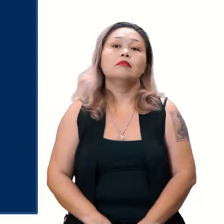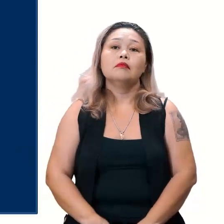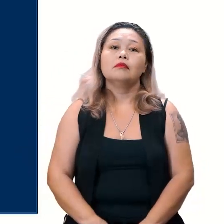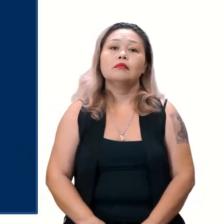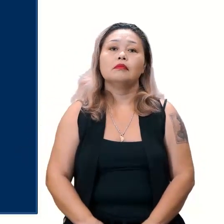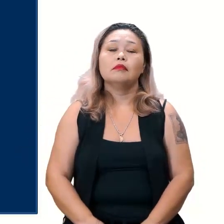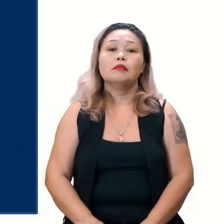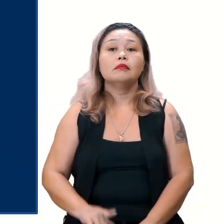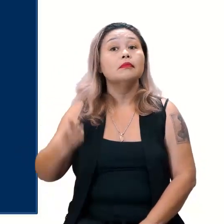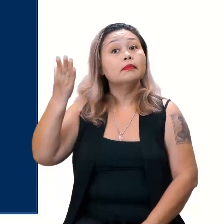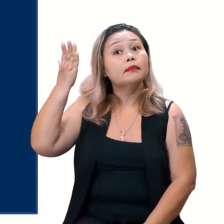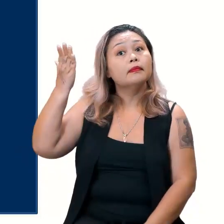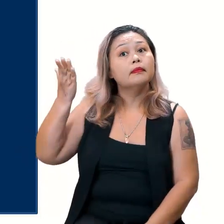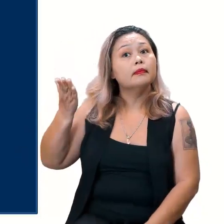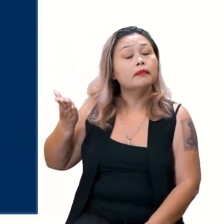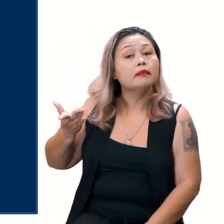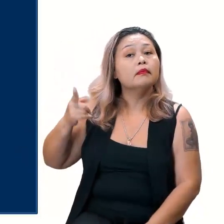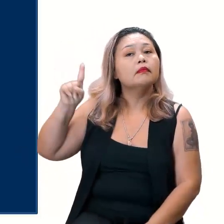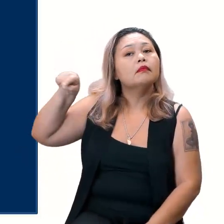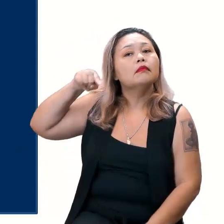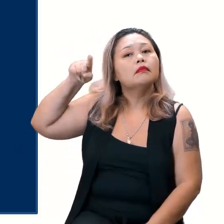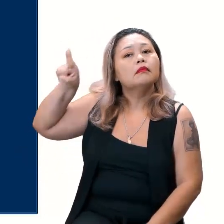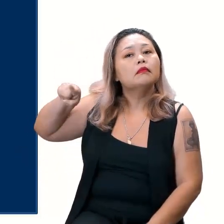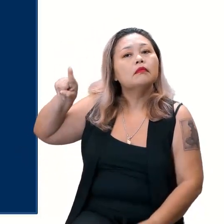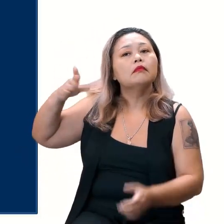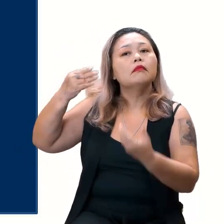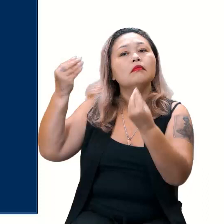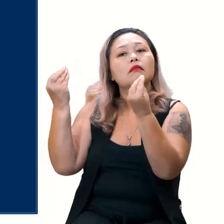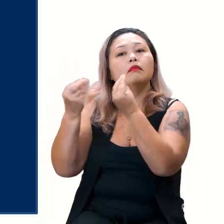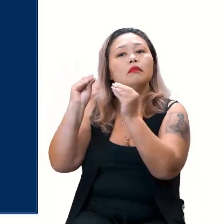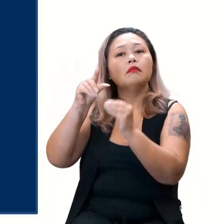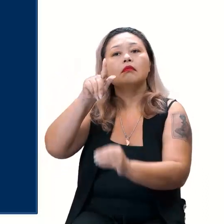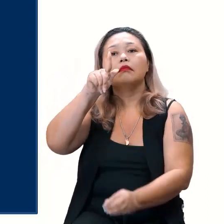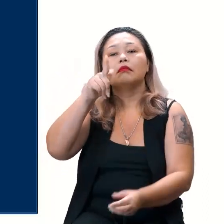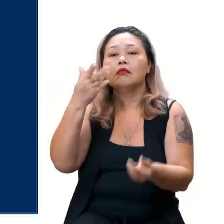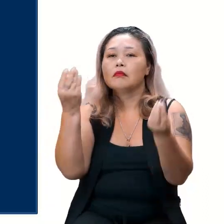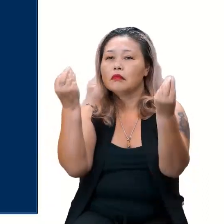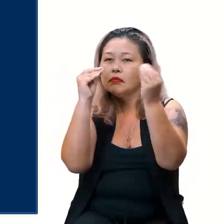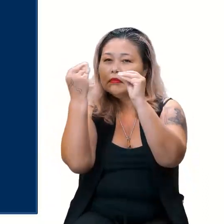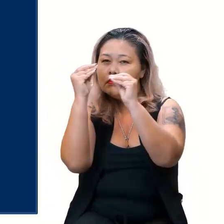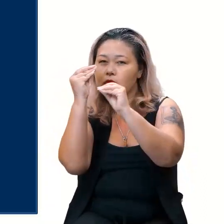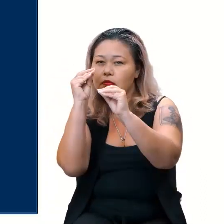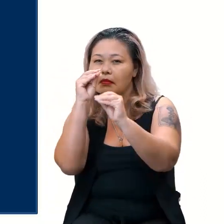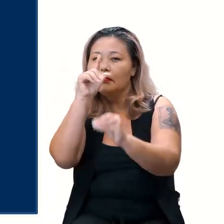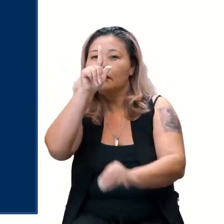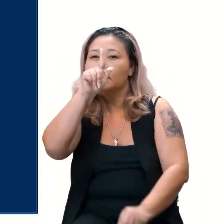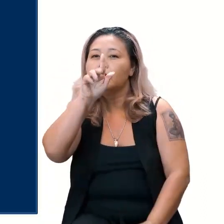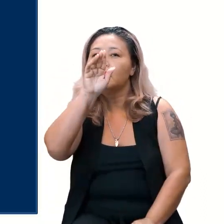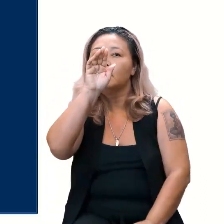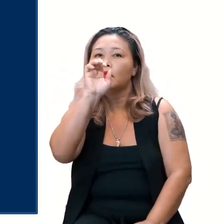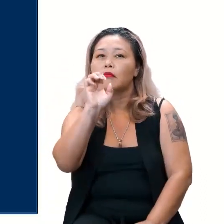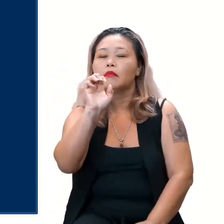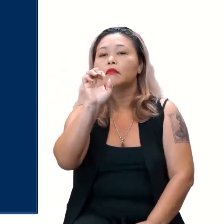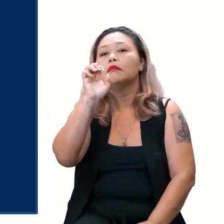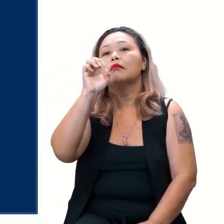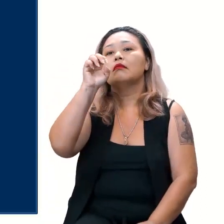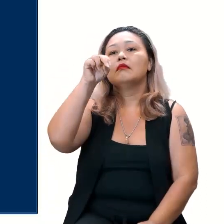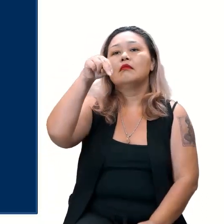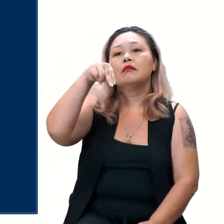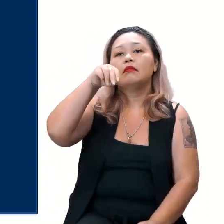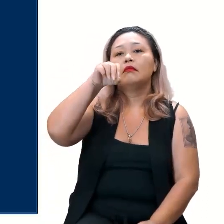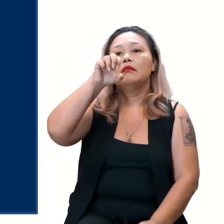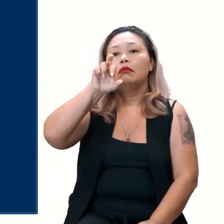E aí? E aí, qual é a estrutura genérica, aquela que pode ser usada para qualquer tipo de função